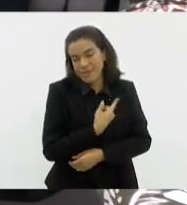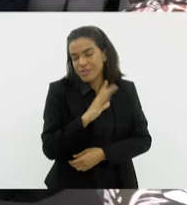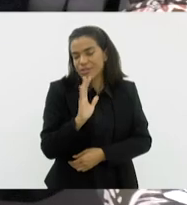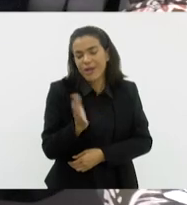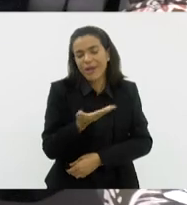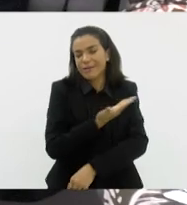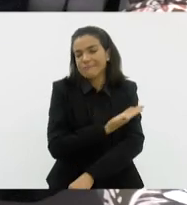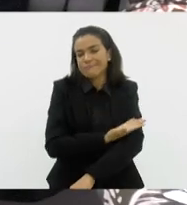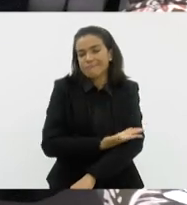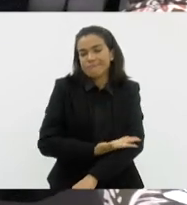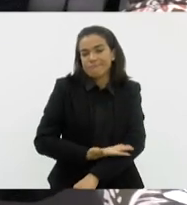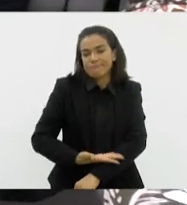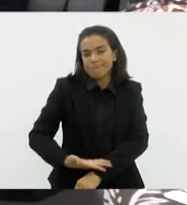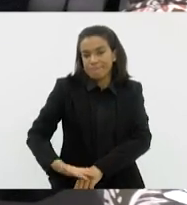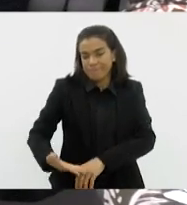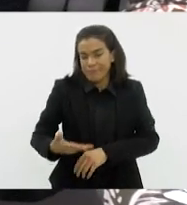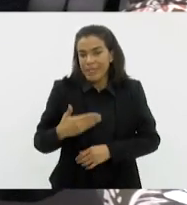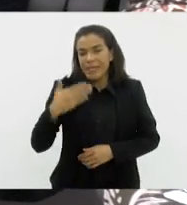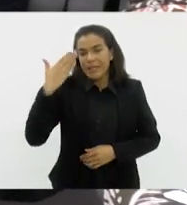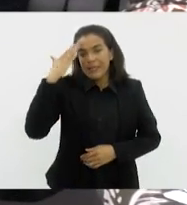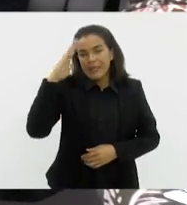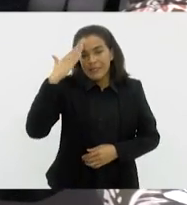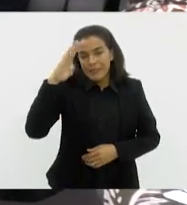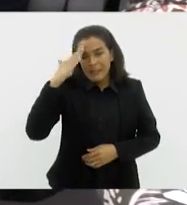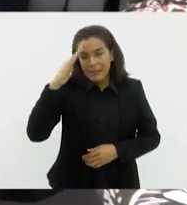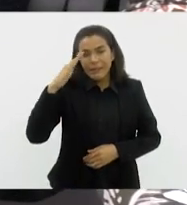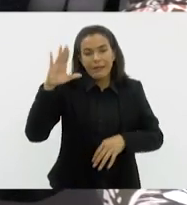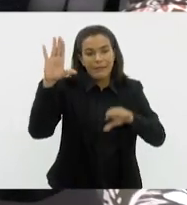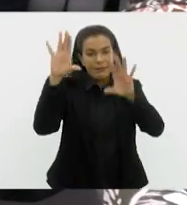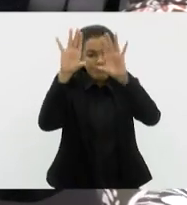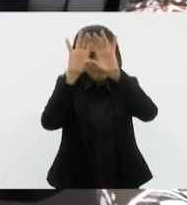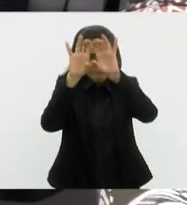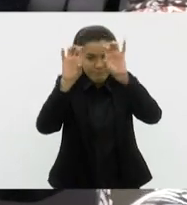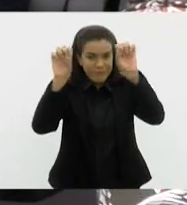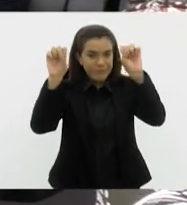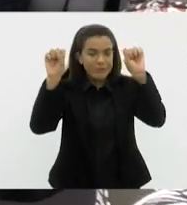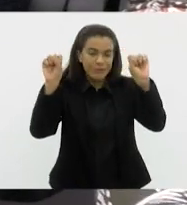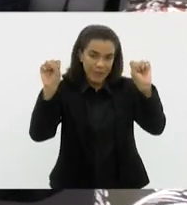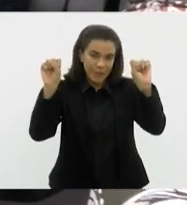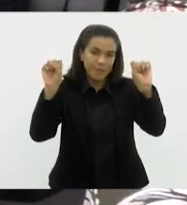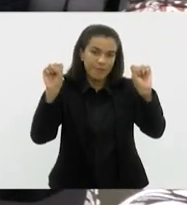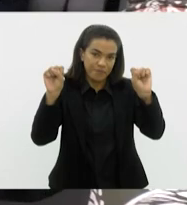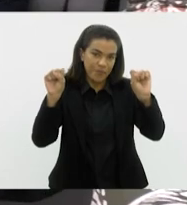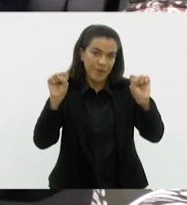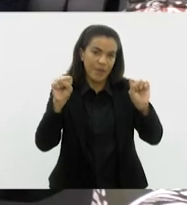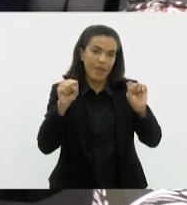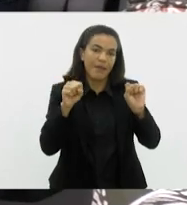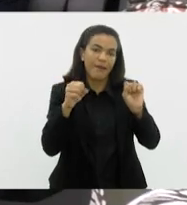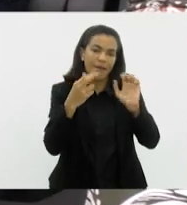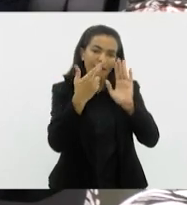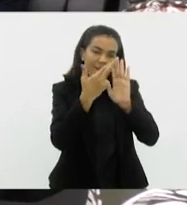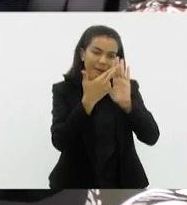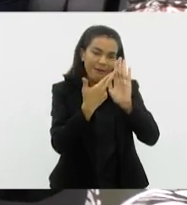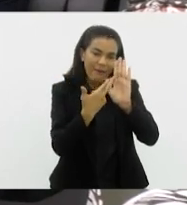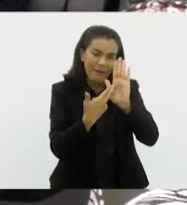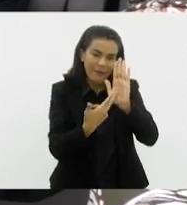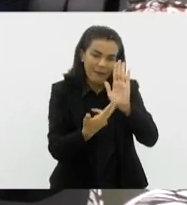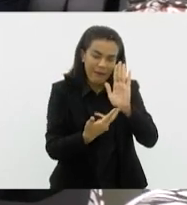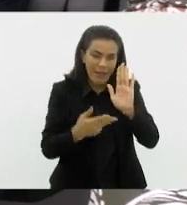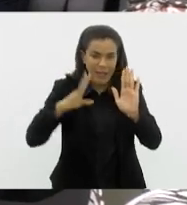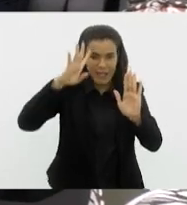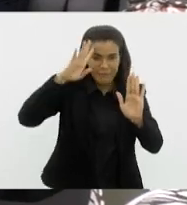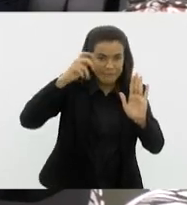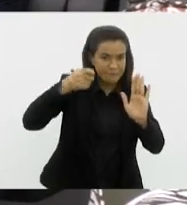costuma, né, entender as decisões do Supremo, né, como decisões que formam jurisprudências. Temos uma série de